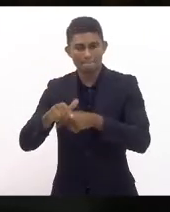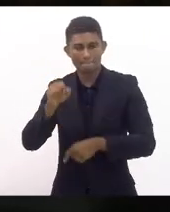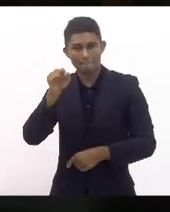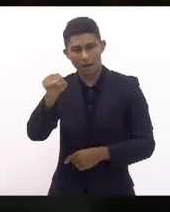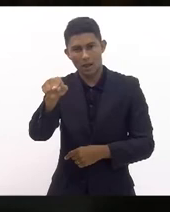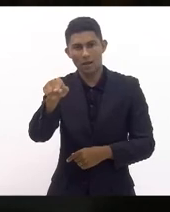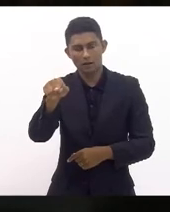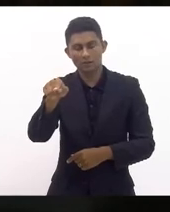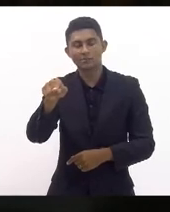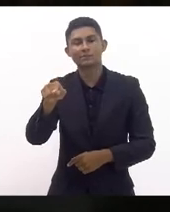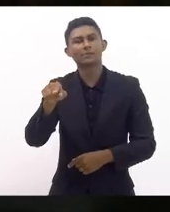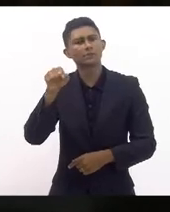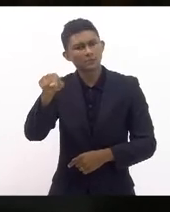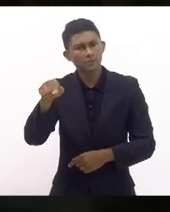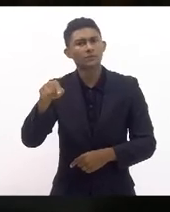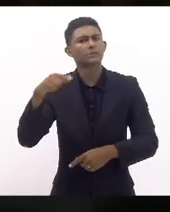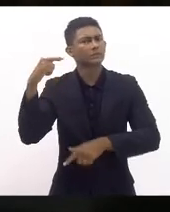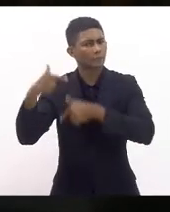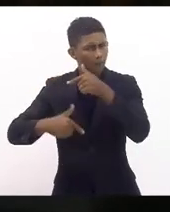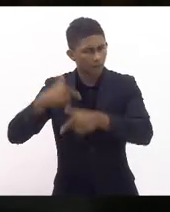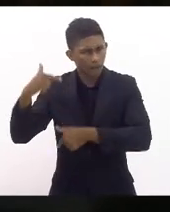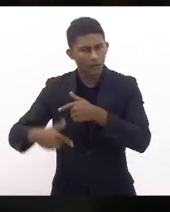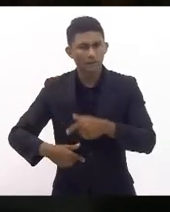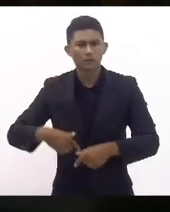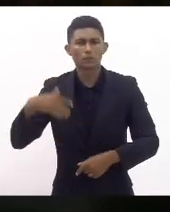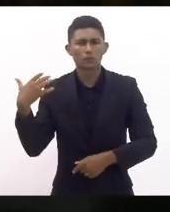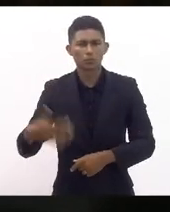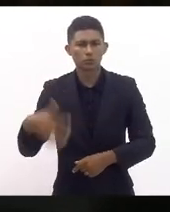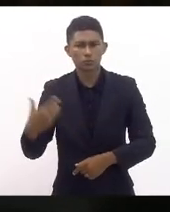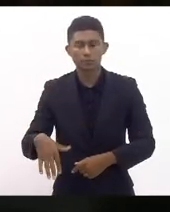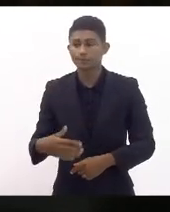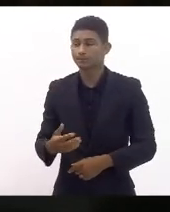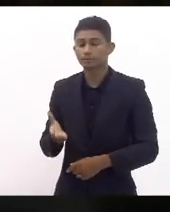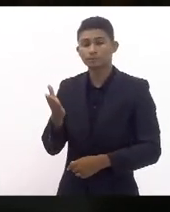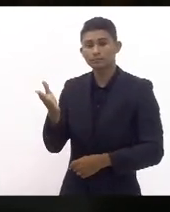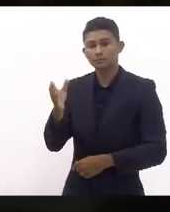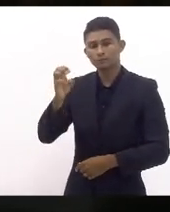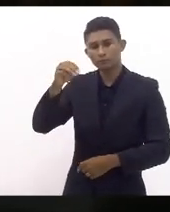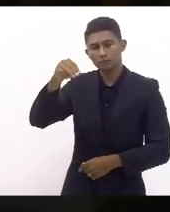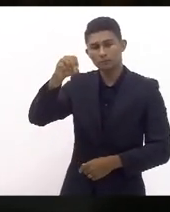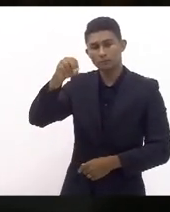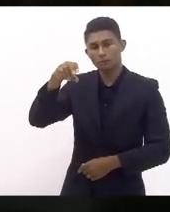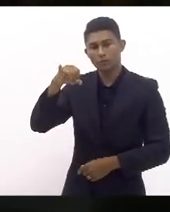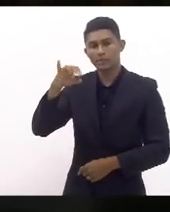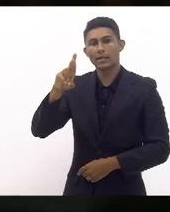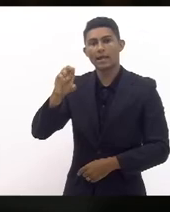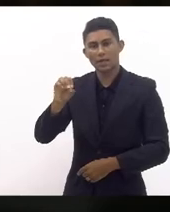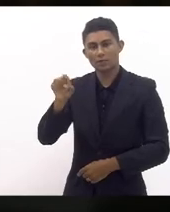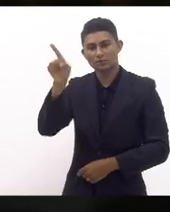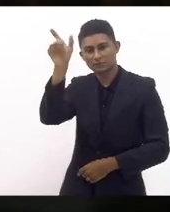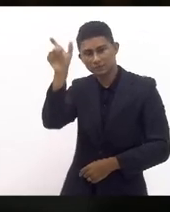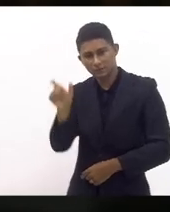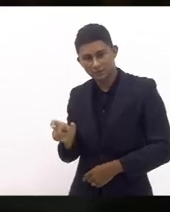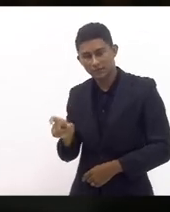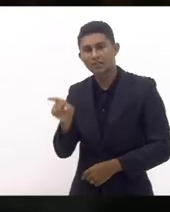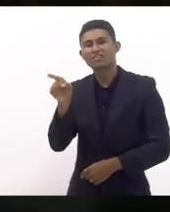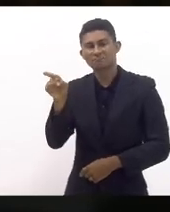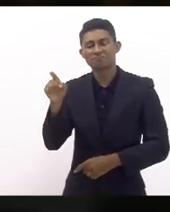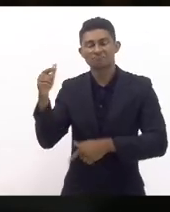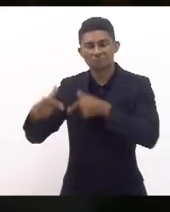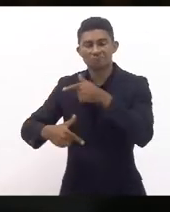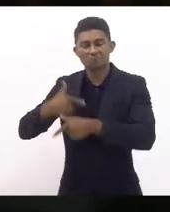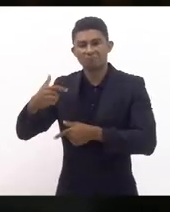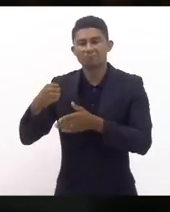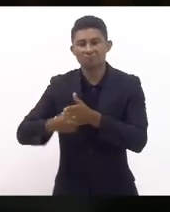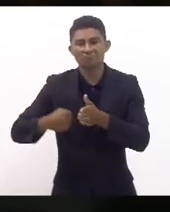gente tem feito um trabalho lá, né, Monteiro? Zé Pinto Monteiro, que é um incansável, desde a época da Xerox, lá na Mangueira, a gente